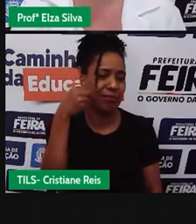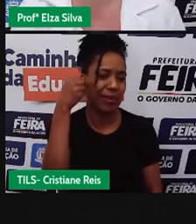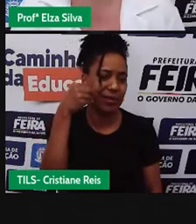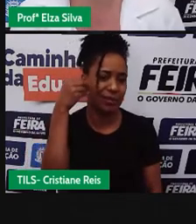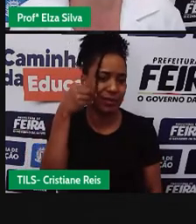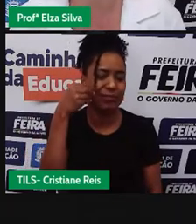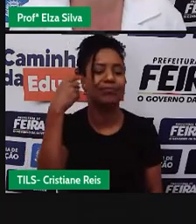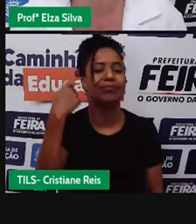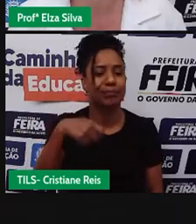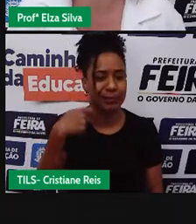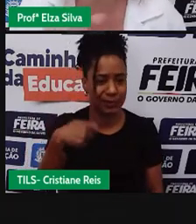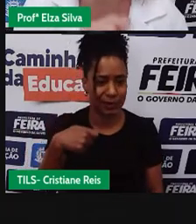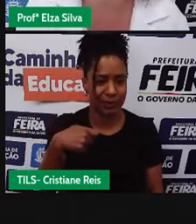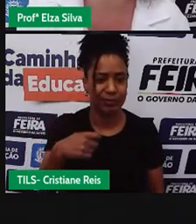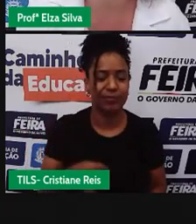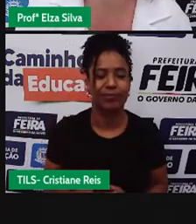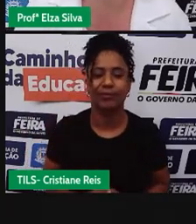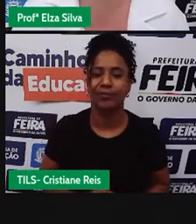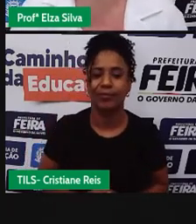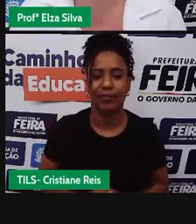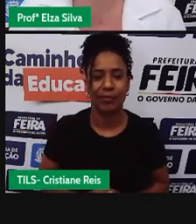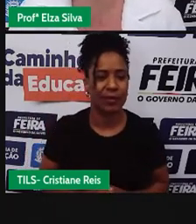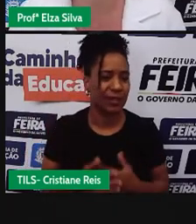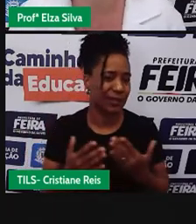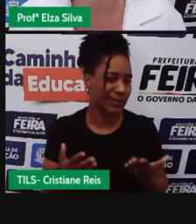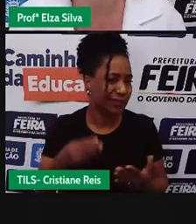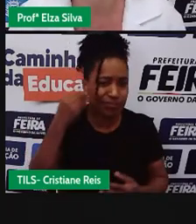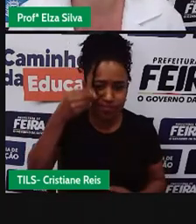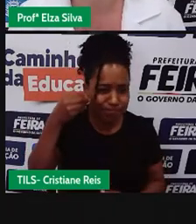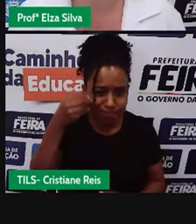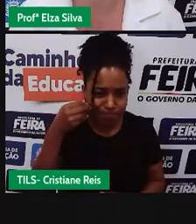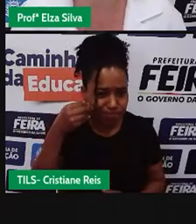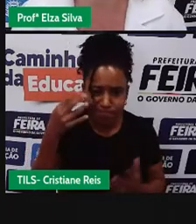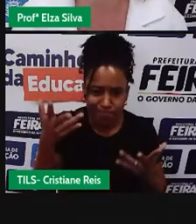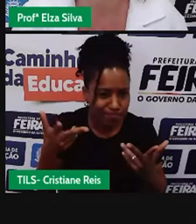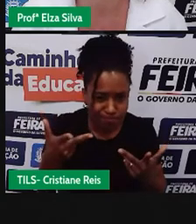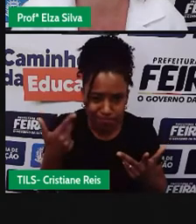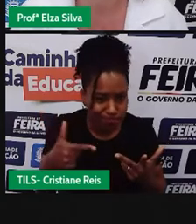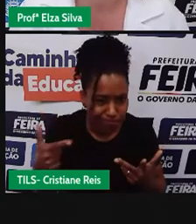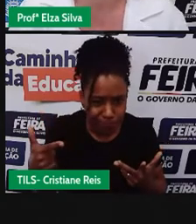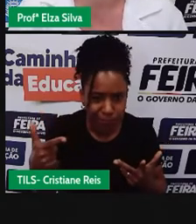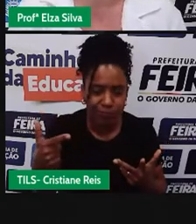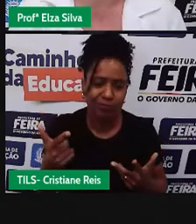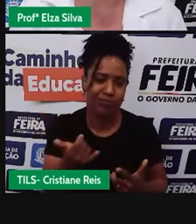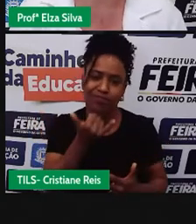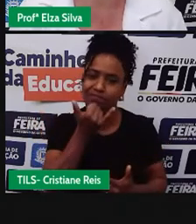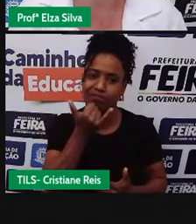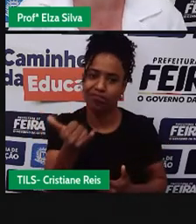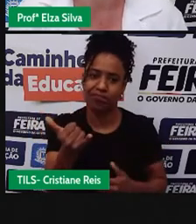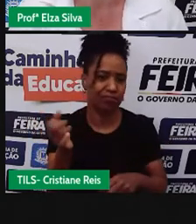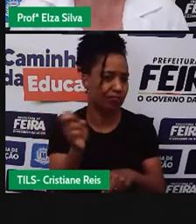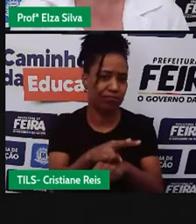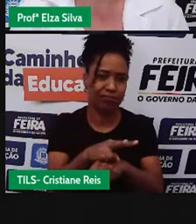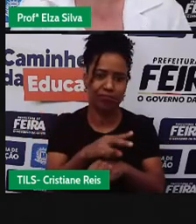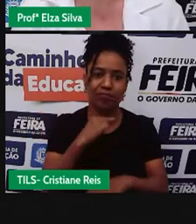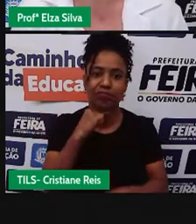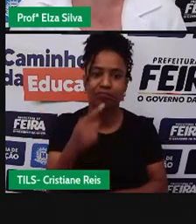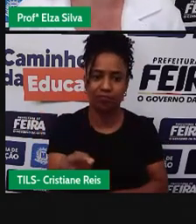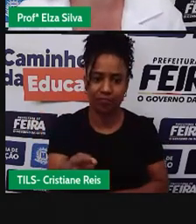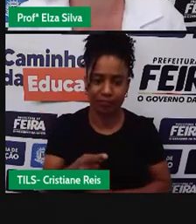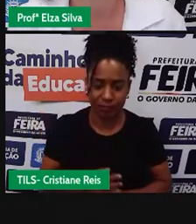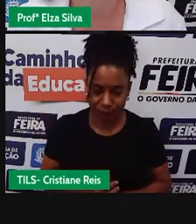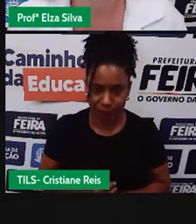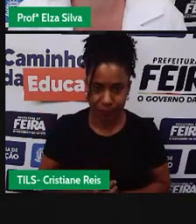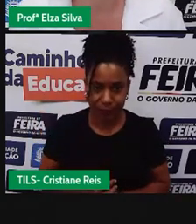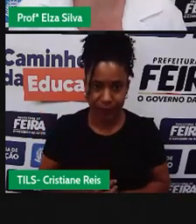alguma experiência. Senão, não será contratado. Ok? Let's go. Mas eu também